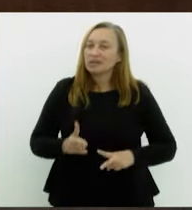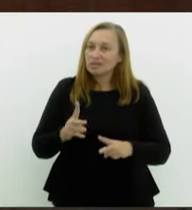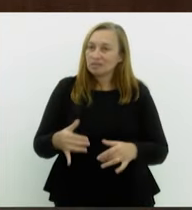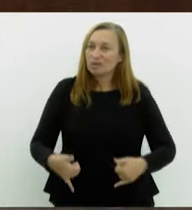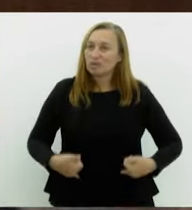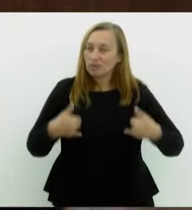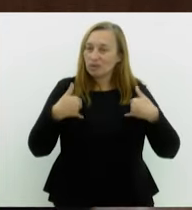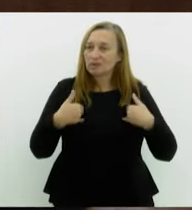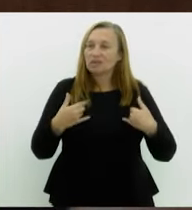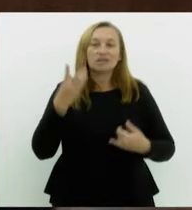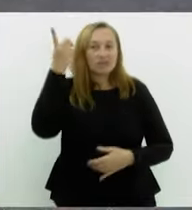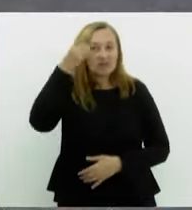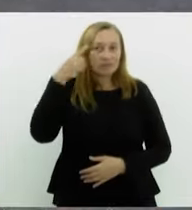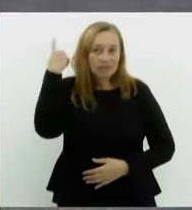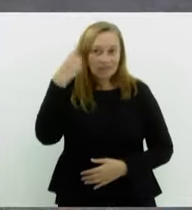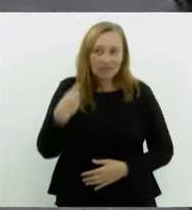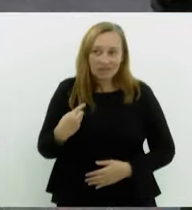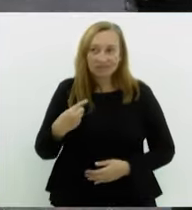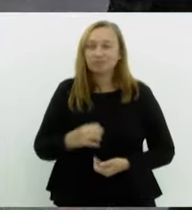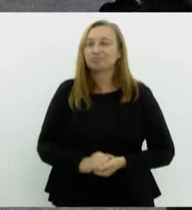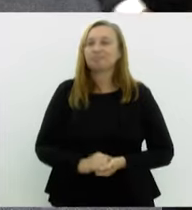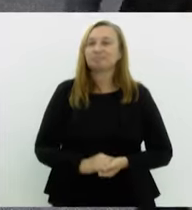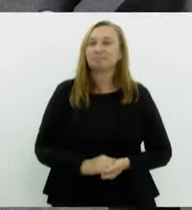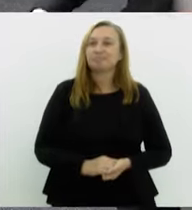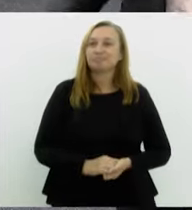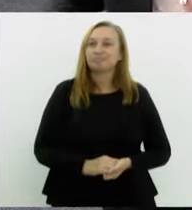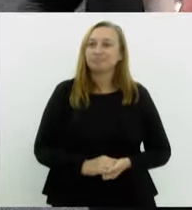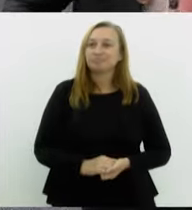orgulhando. Deputada Dani Monteiro.